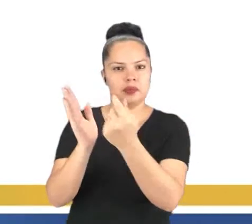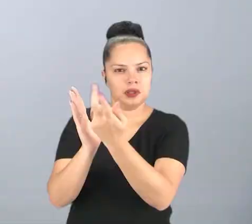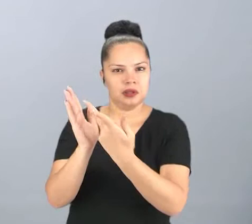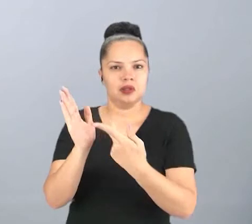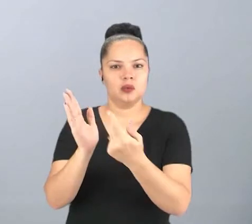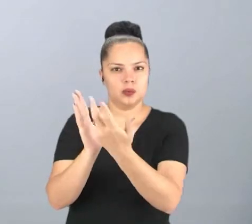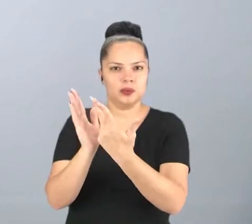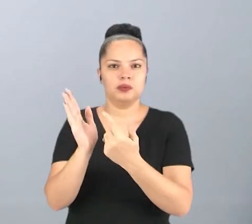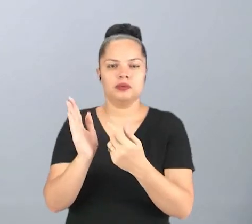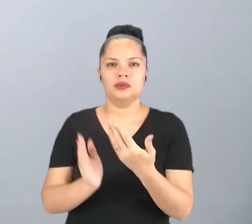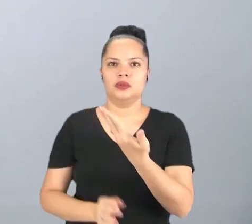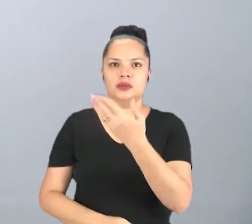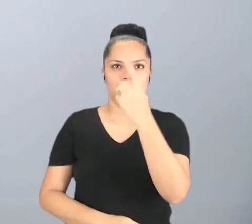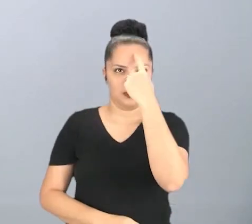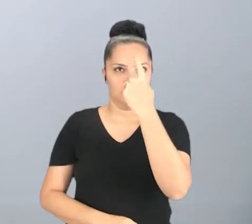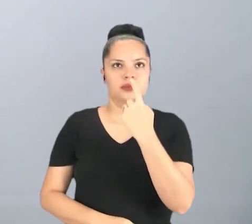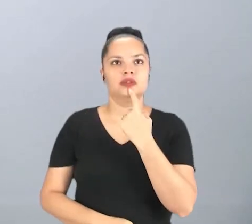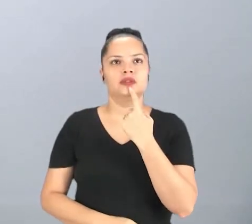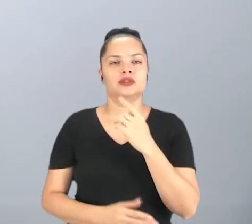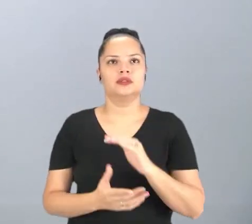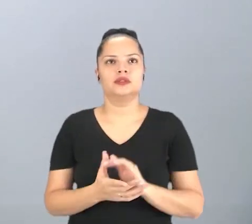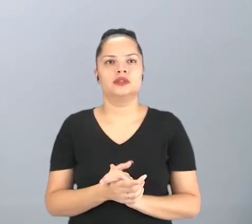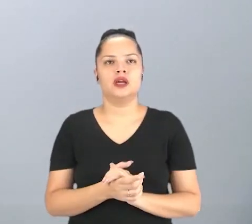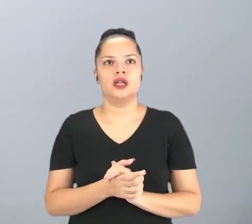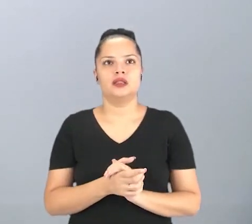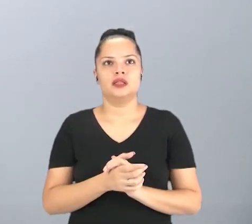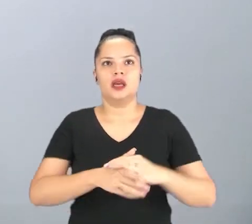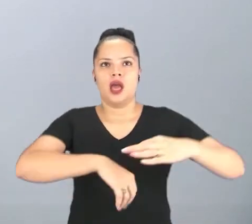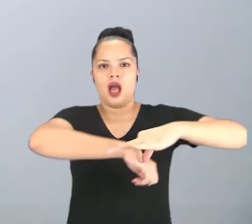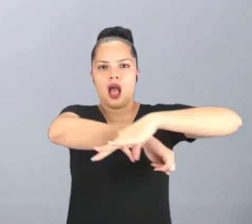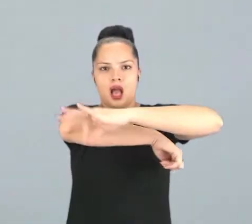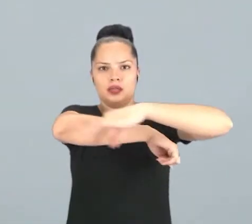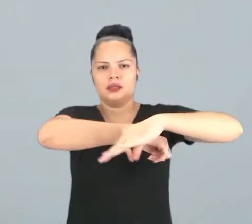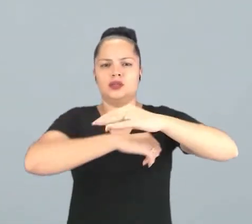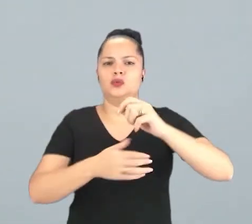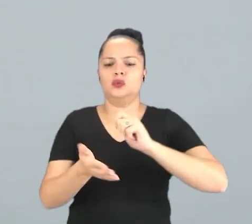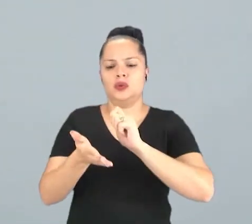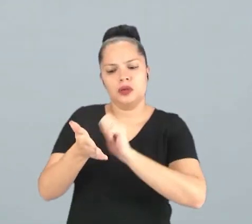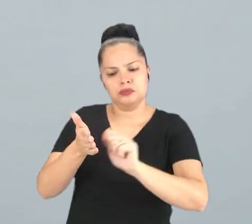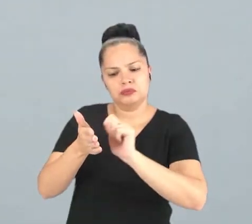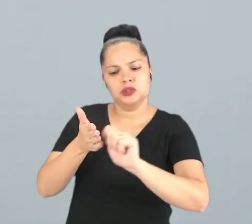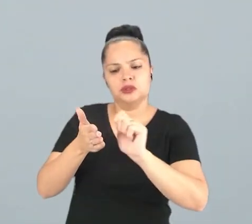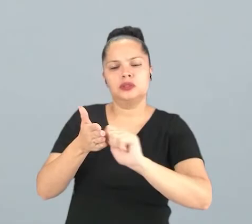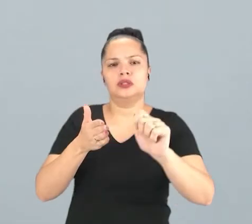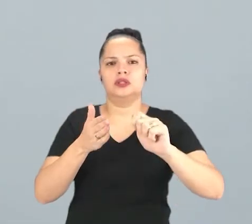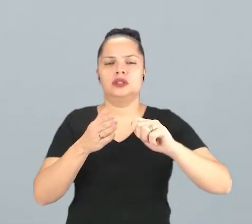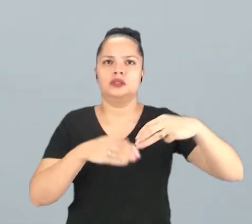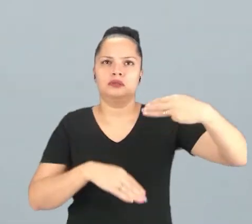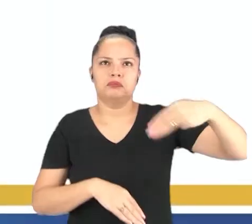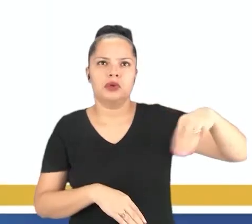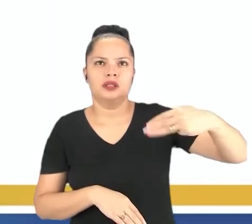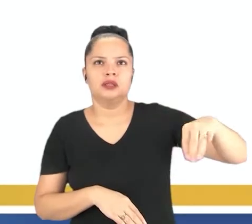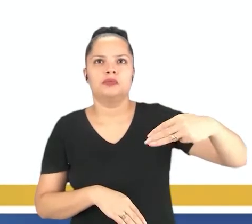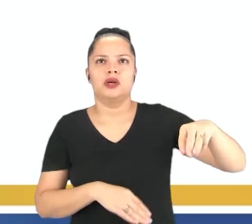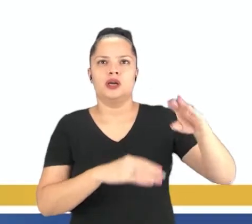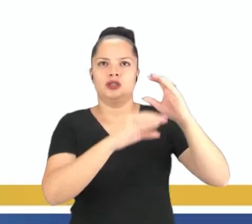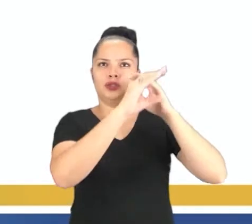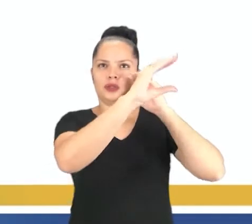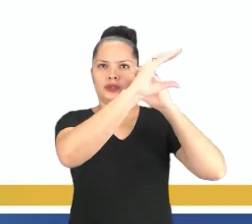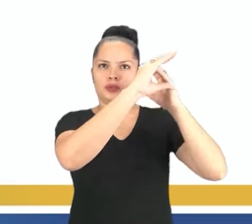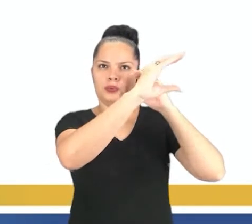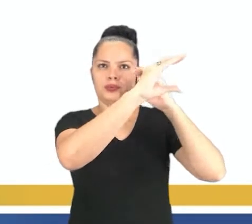a observa essas imagens aí na arquitetura escrita astronomia matemática a medicina astrologia e